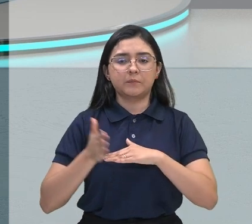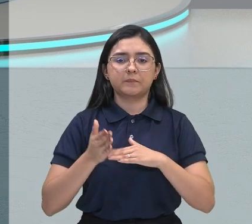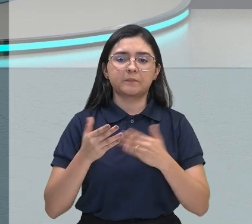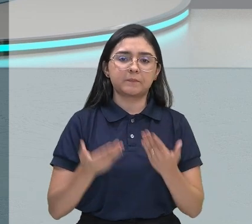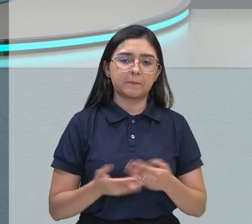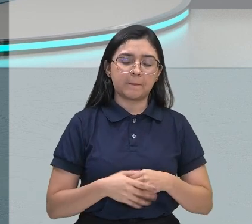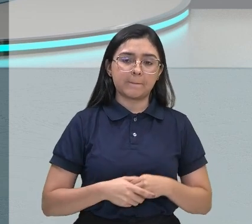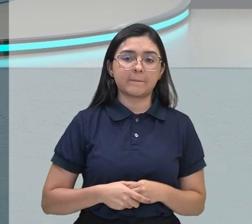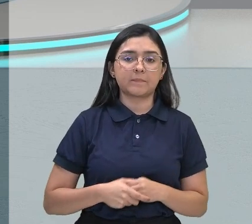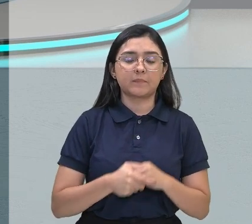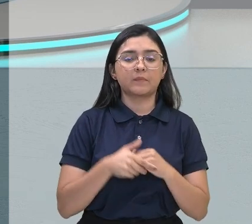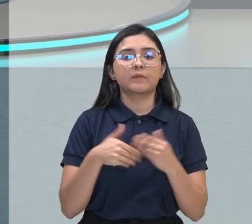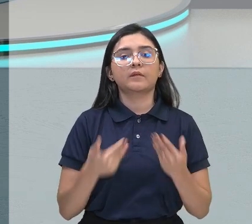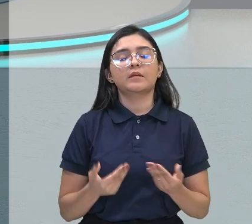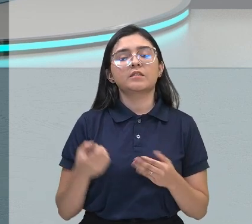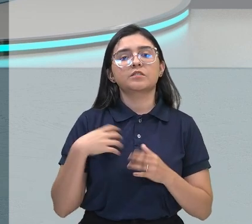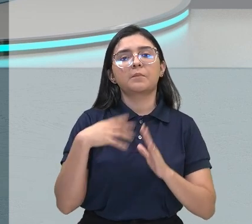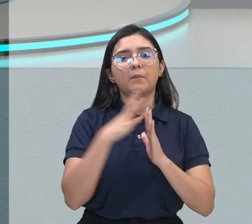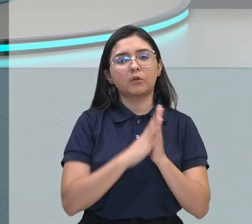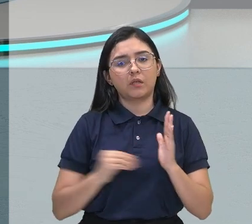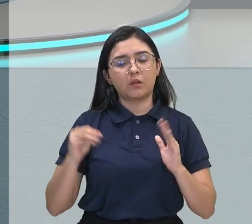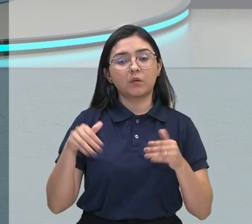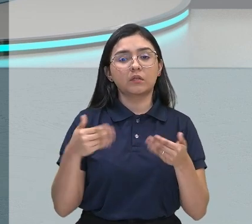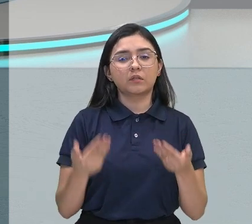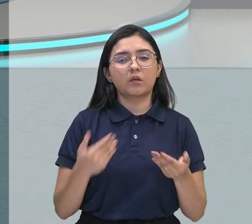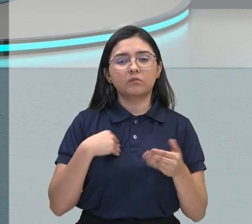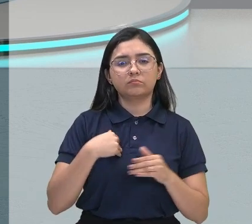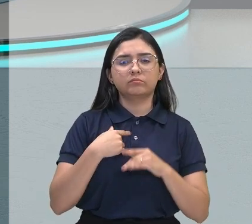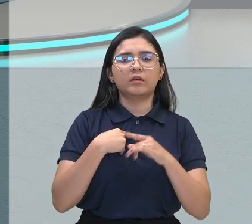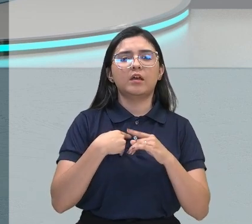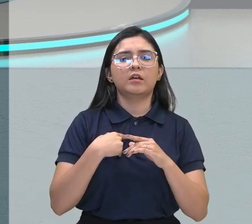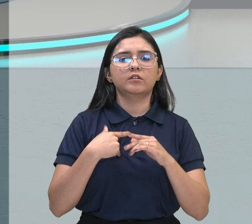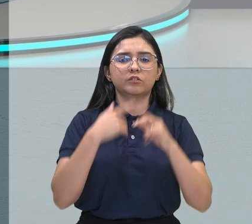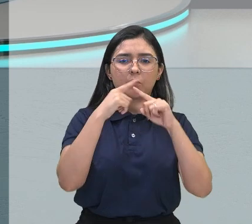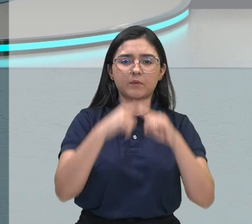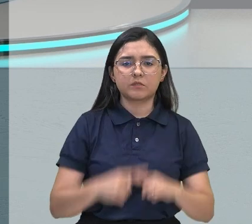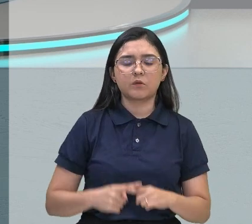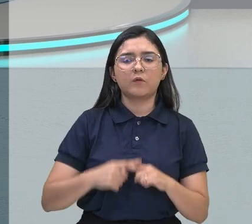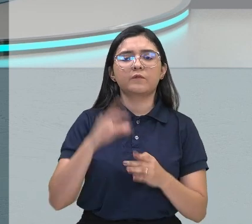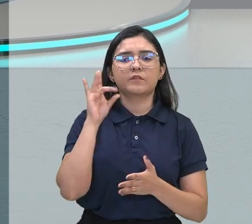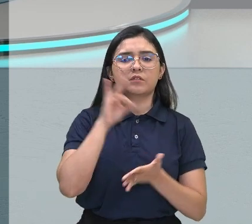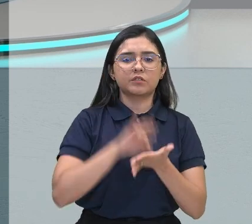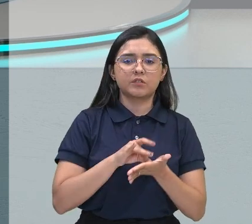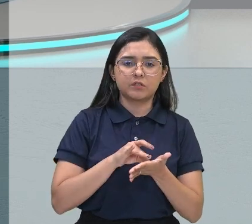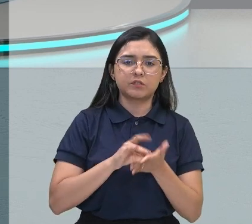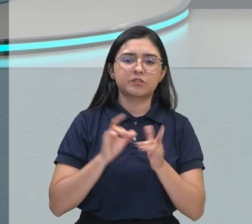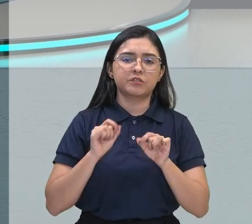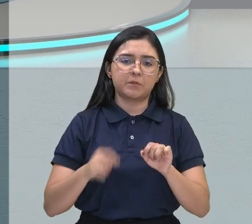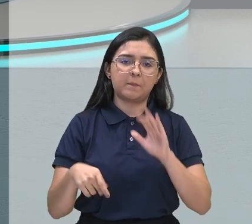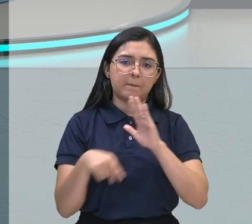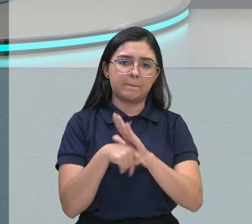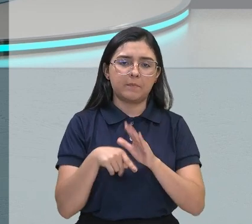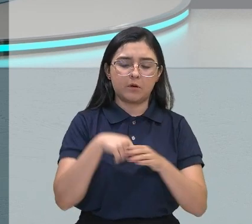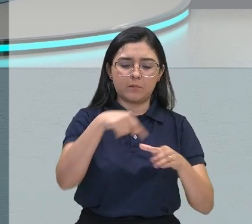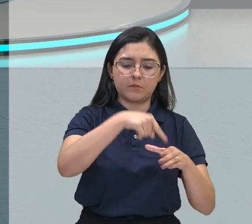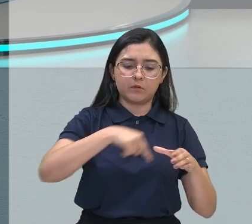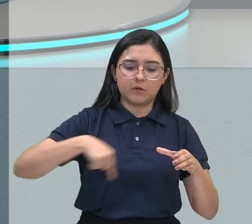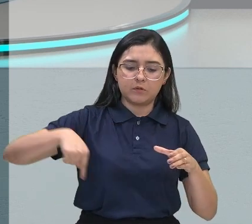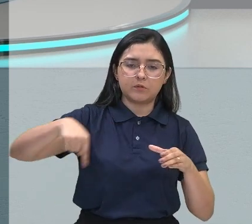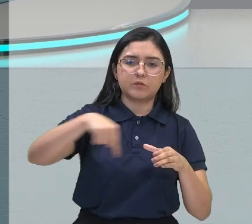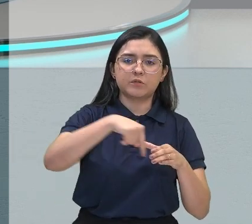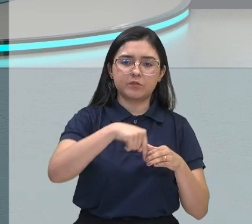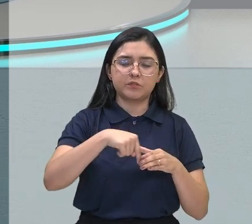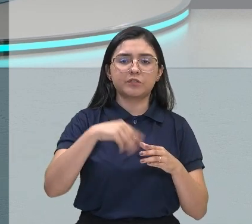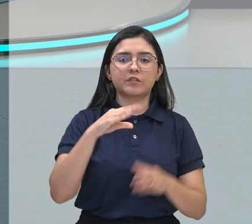formato. E a gente vai ter aí como provas oficiais, né, as provas de pista, as provas de campo, as provas de rua e